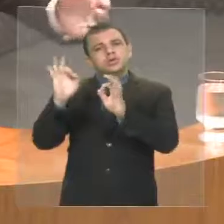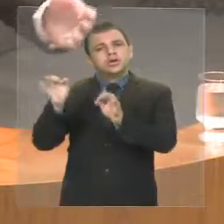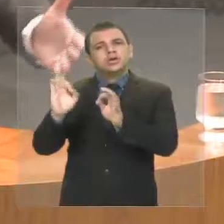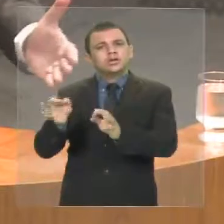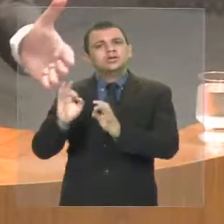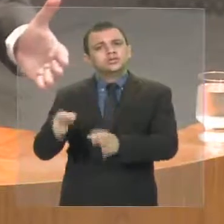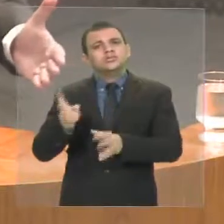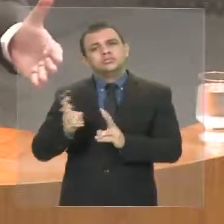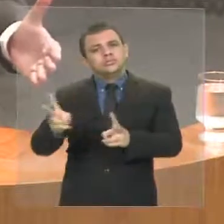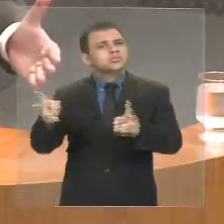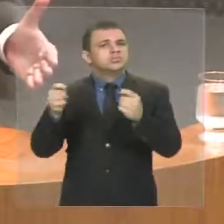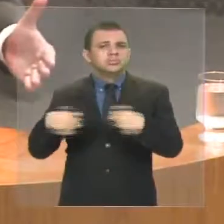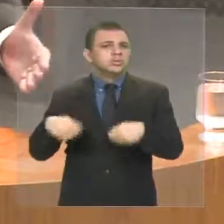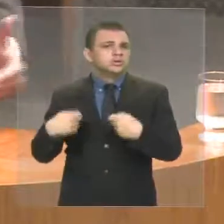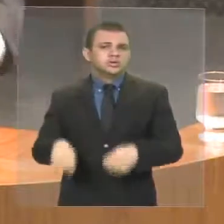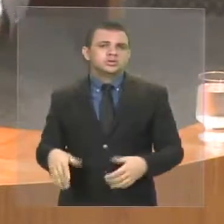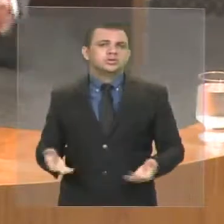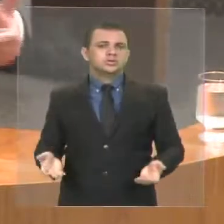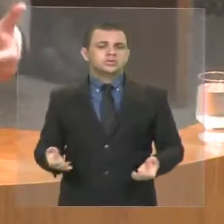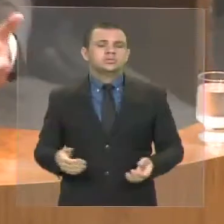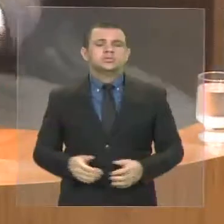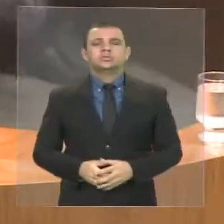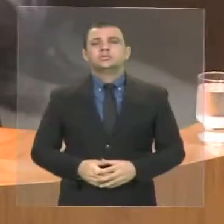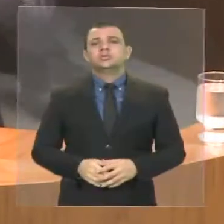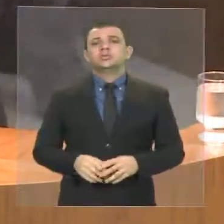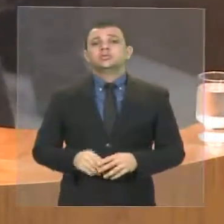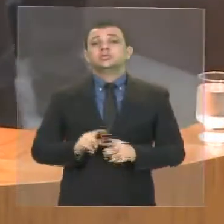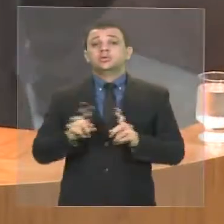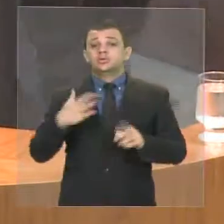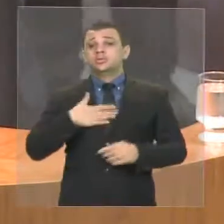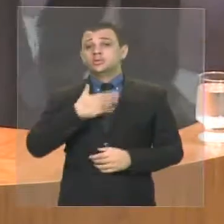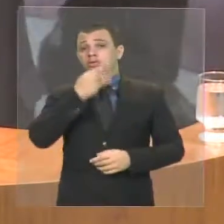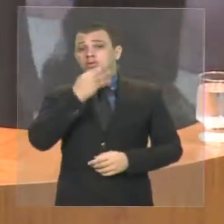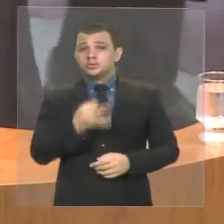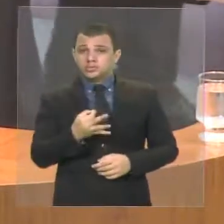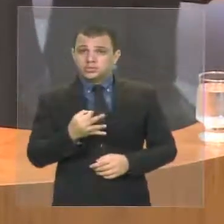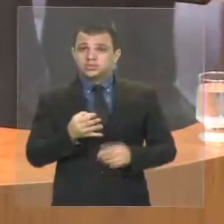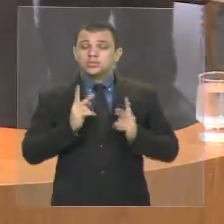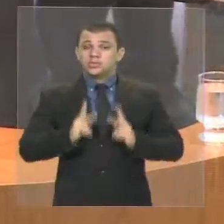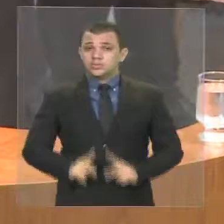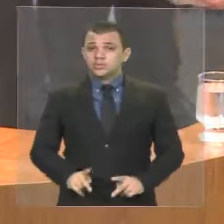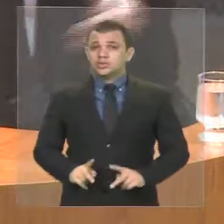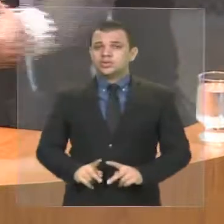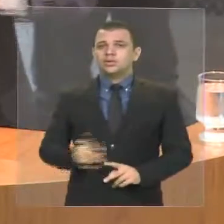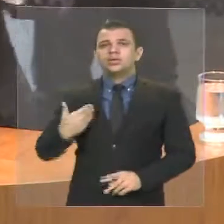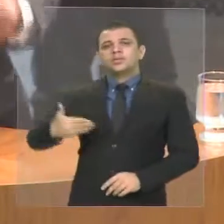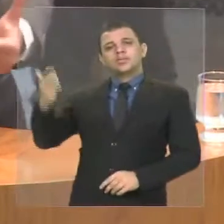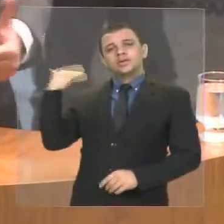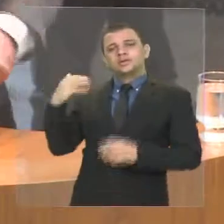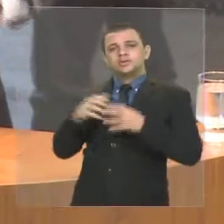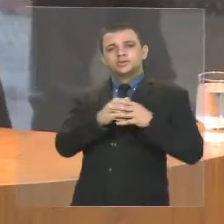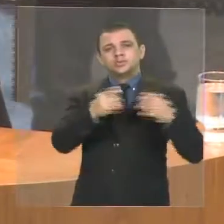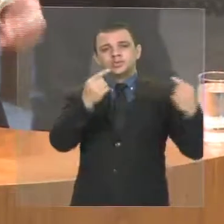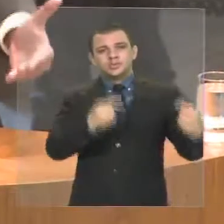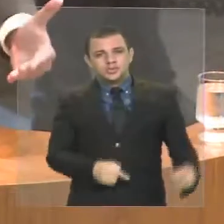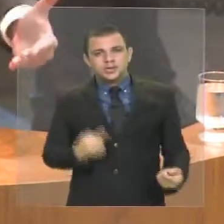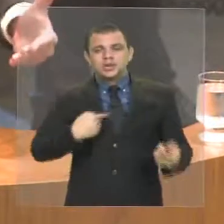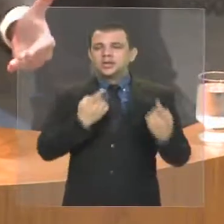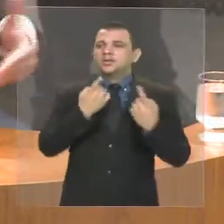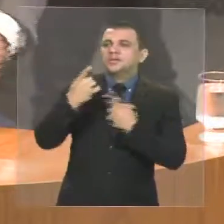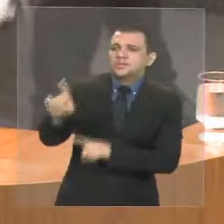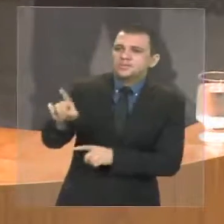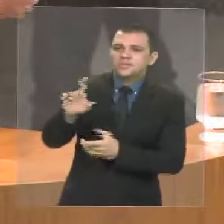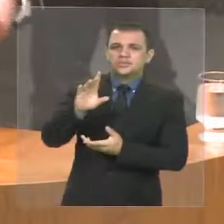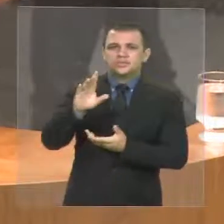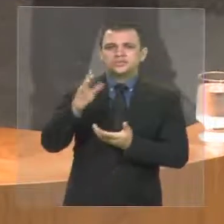que deve ser, né? Então, eu acho que minha posição não vai ser igual àquela. Eu acho que esses recursos estão viabilizando